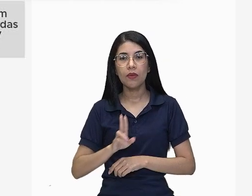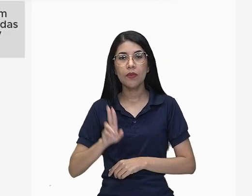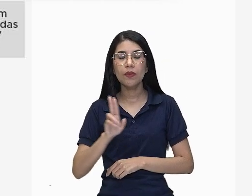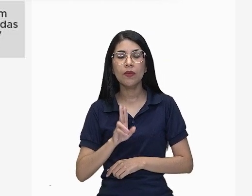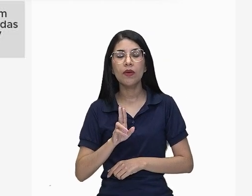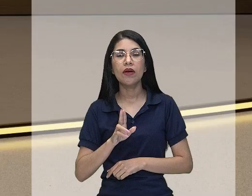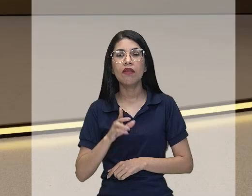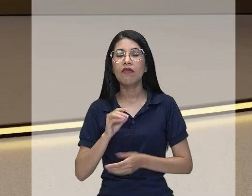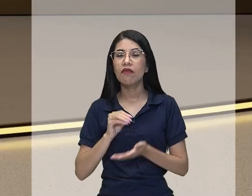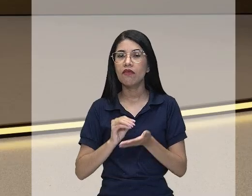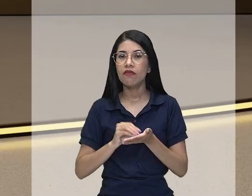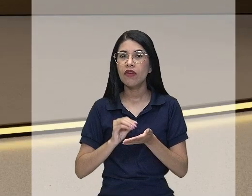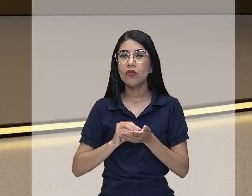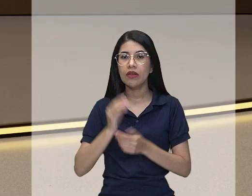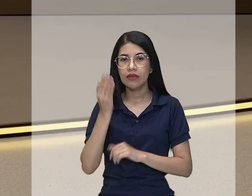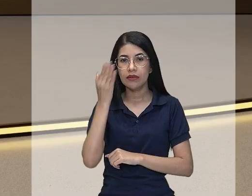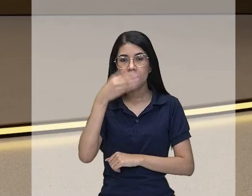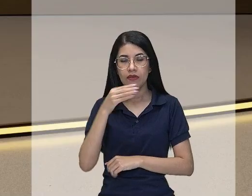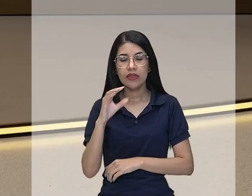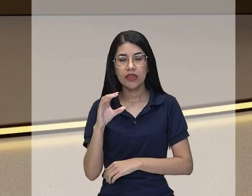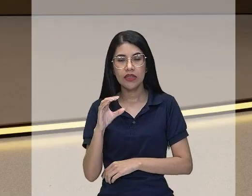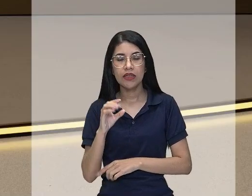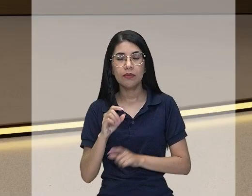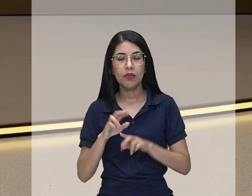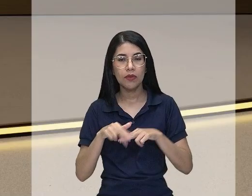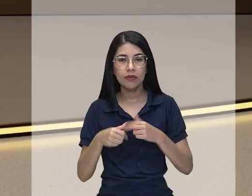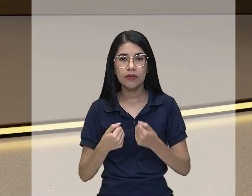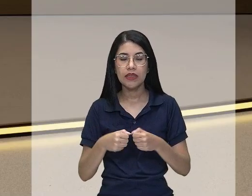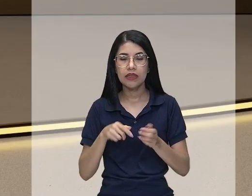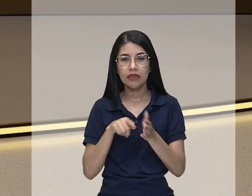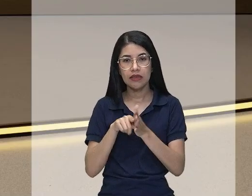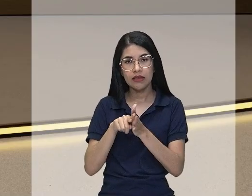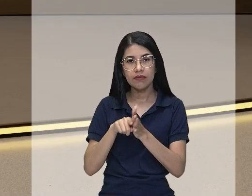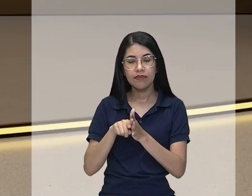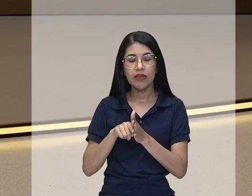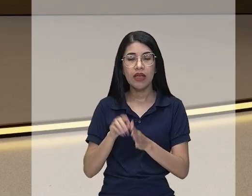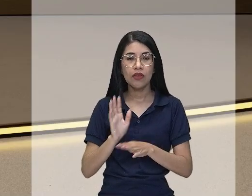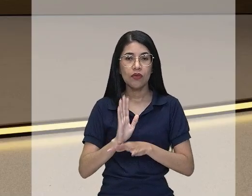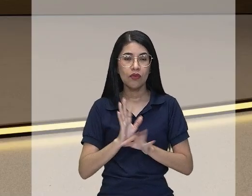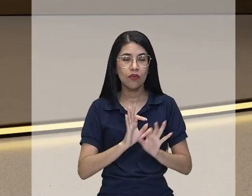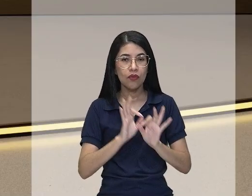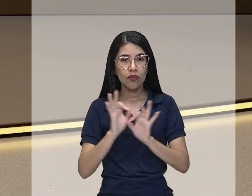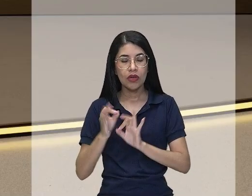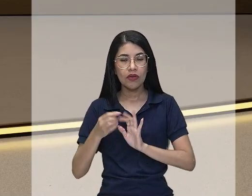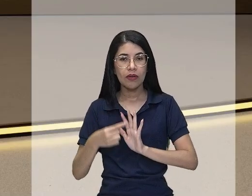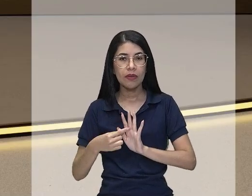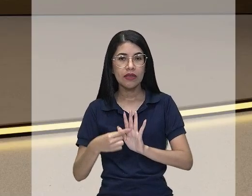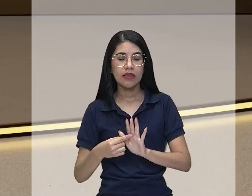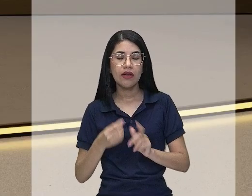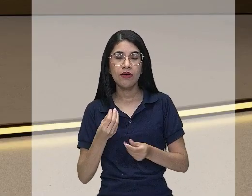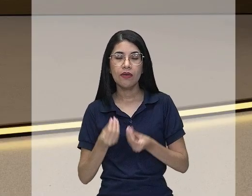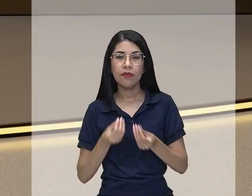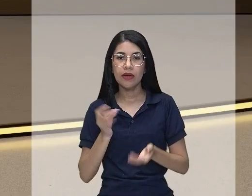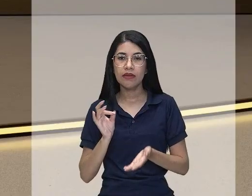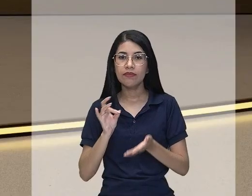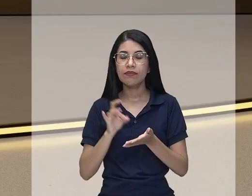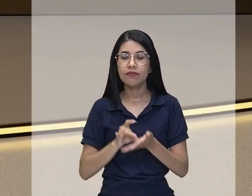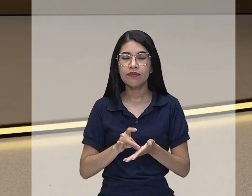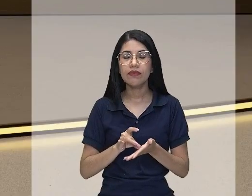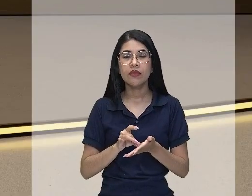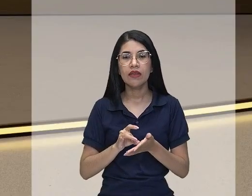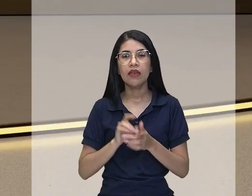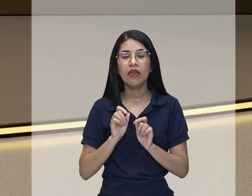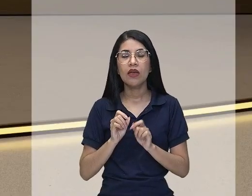de evidência. Então precisamos pesquisar. Mas vamos ver aí um vídeo onde vai trazer essa realidade, quais são, né,